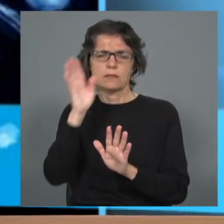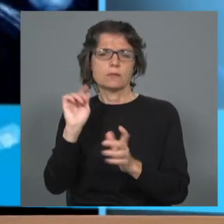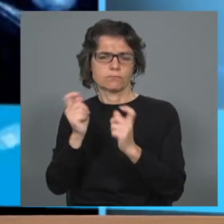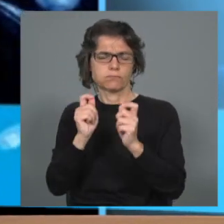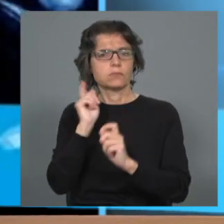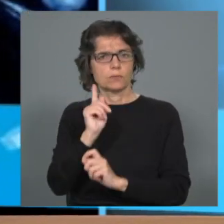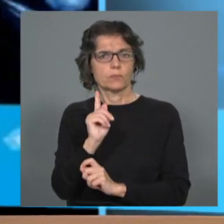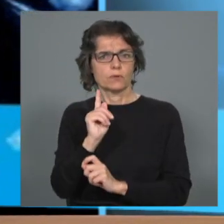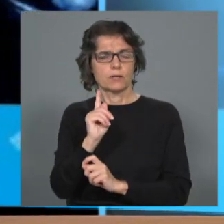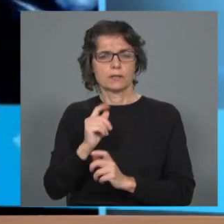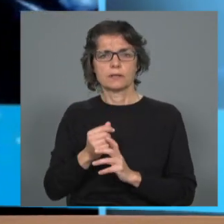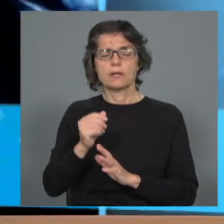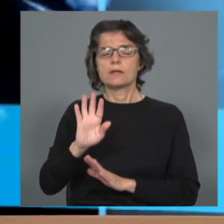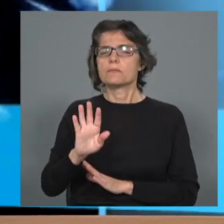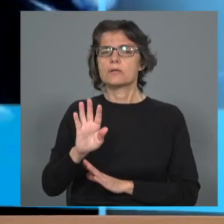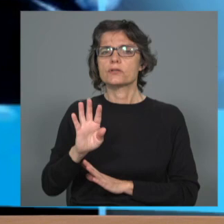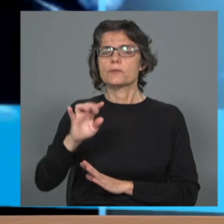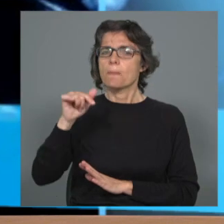que